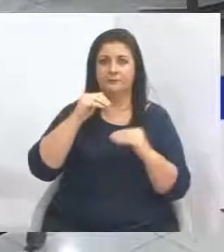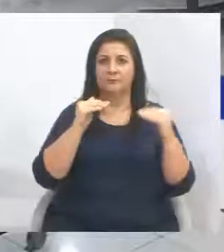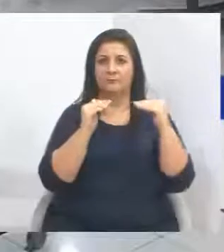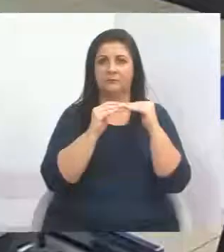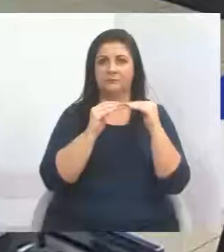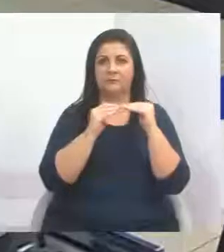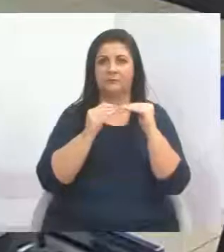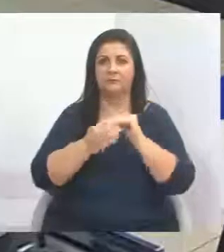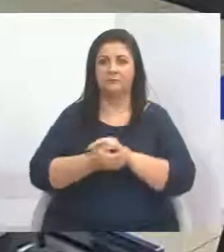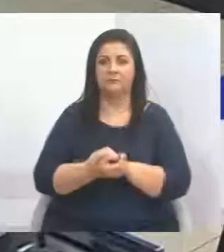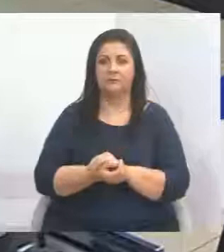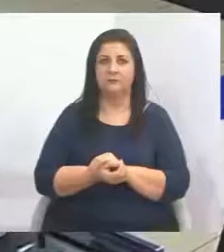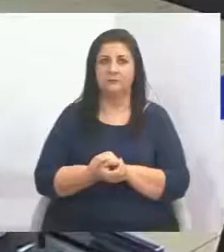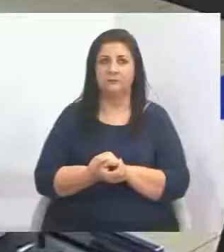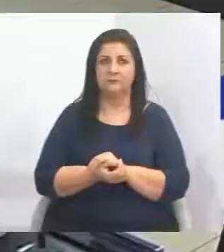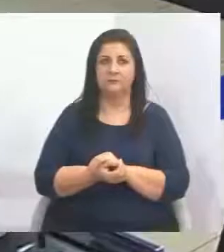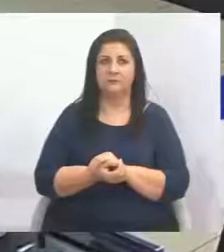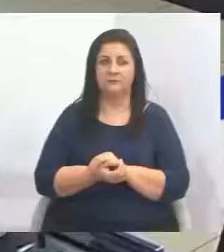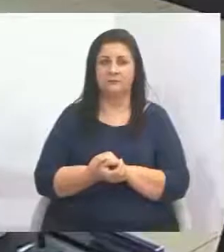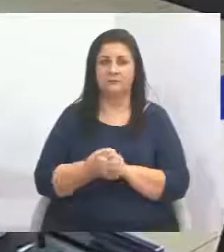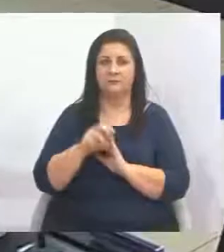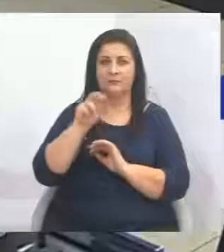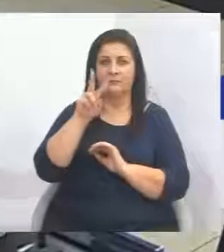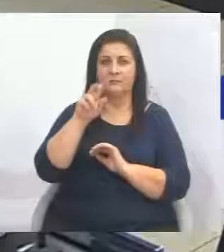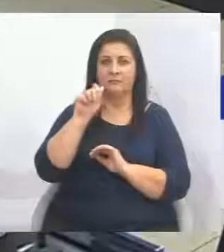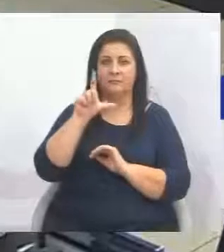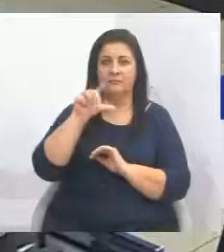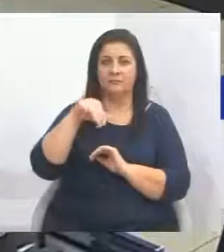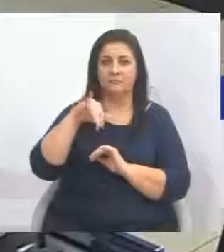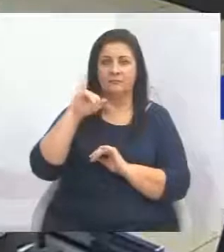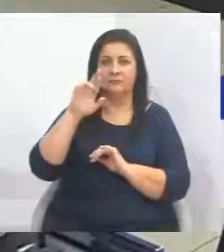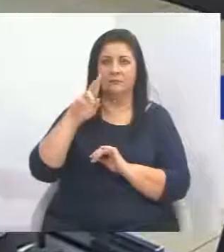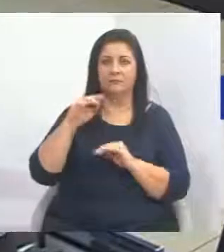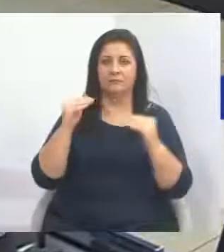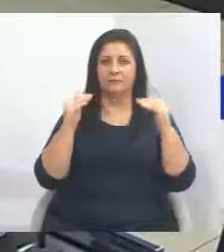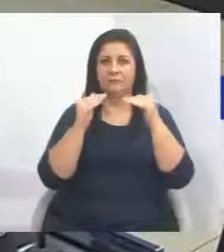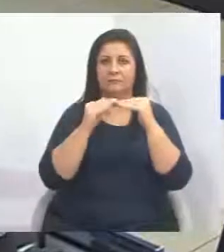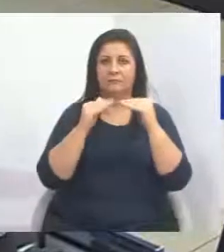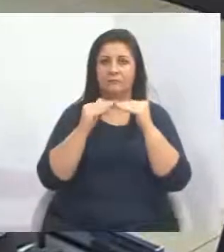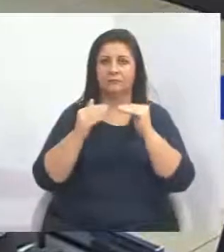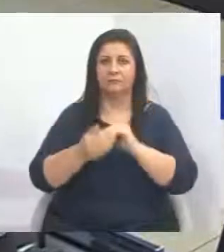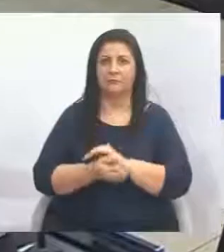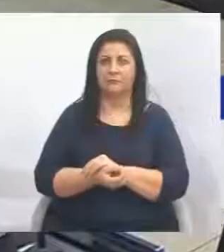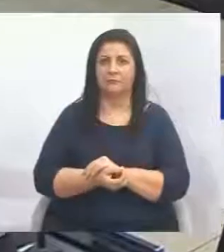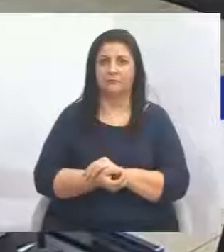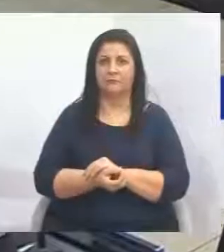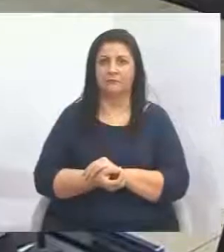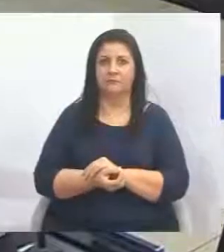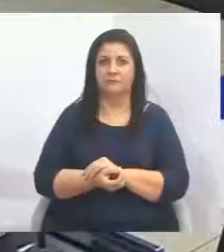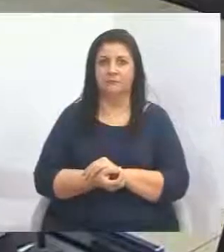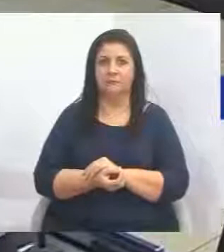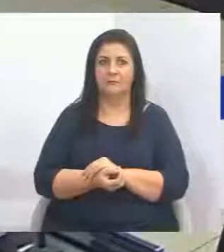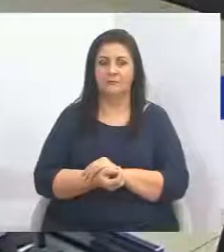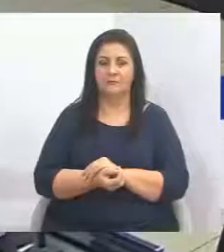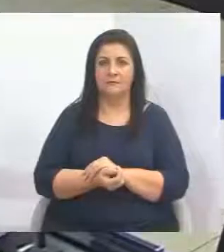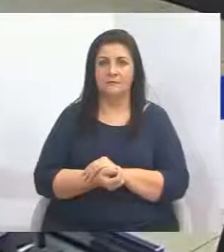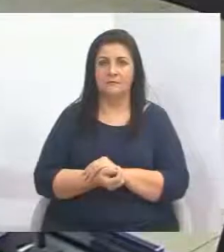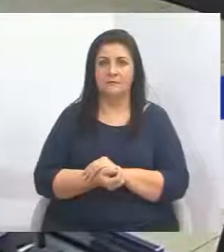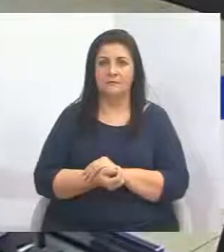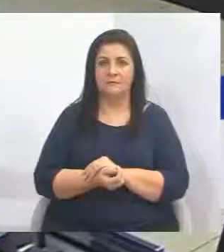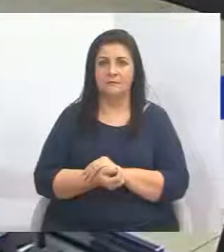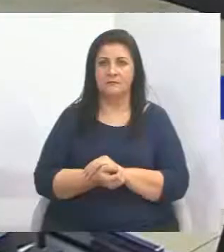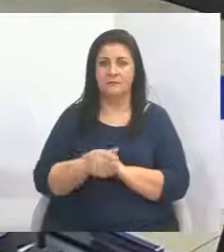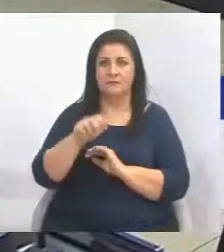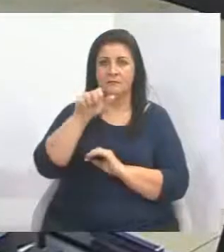Favorável. Como vota o vereador Valmir do Parque Meia Lua? Favorável, veto. Como vota o